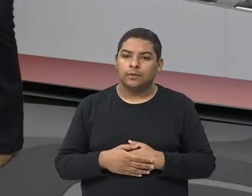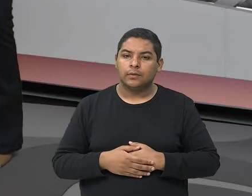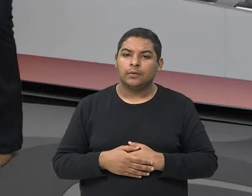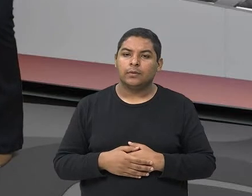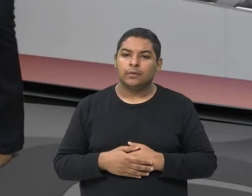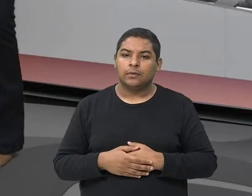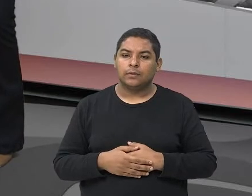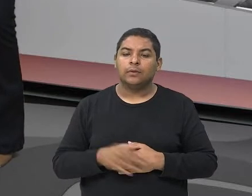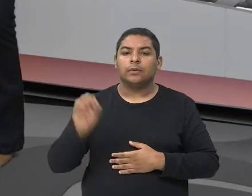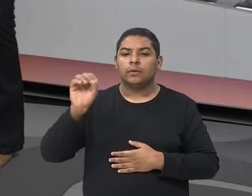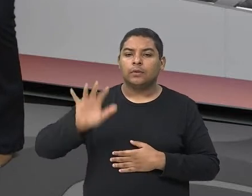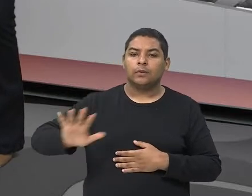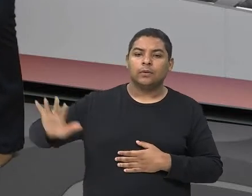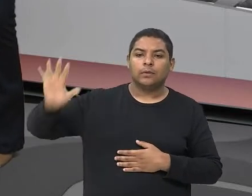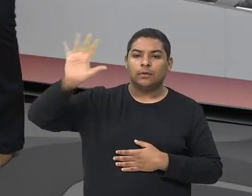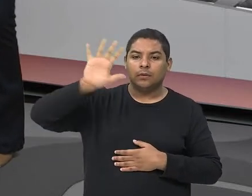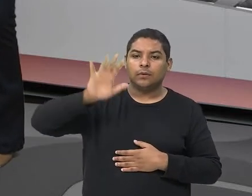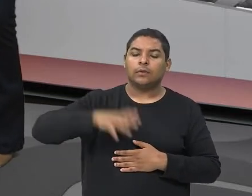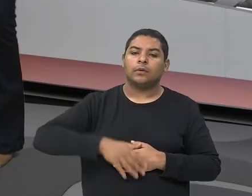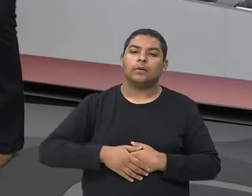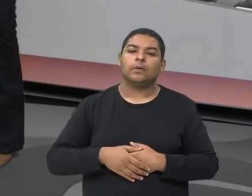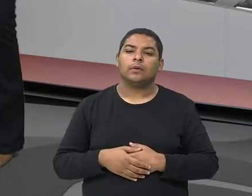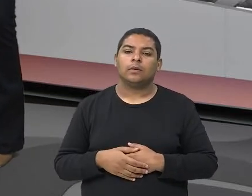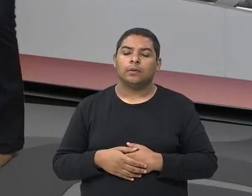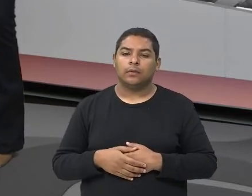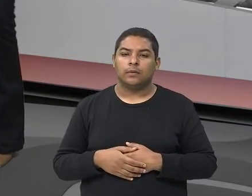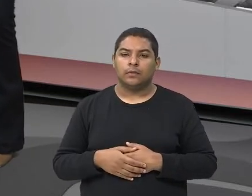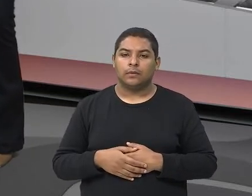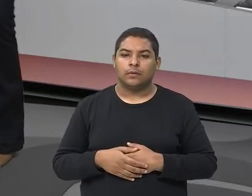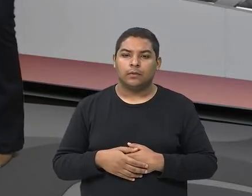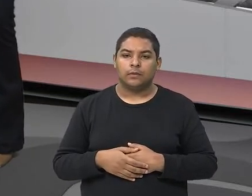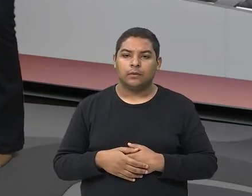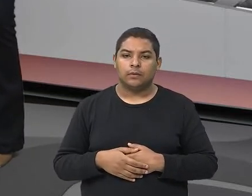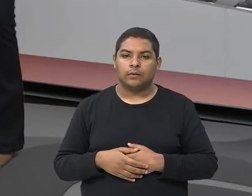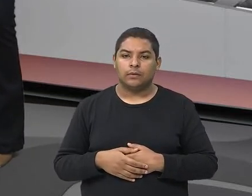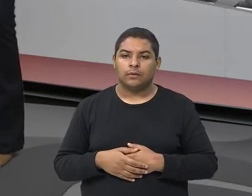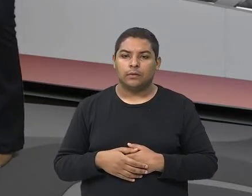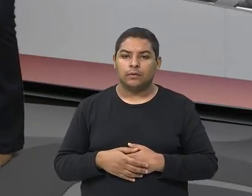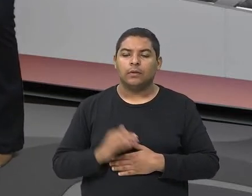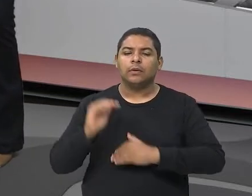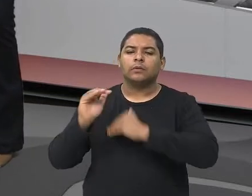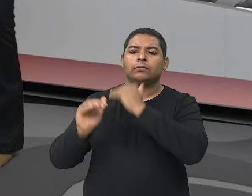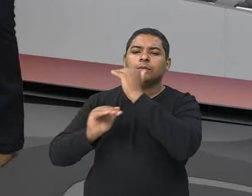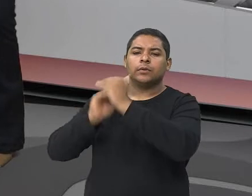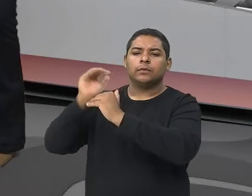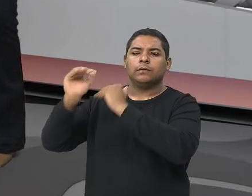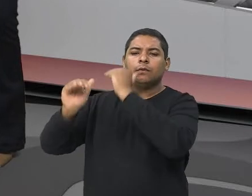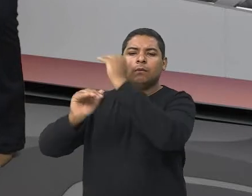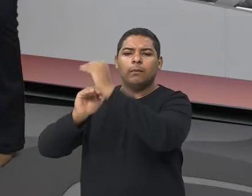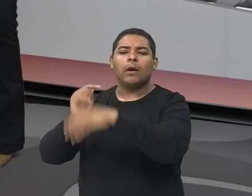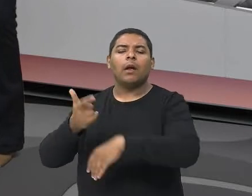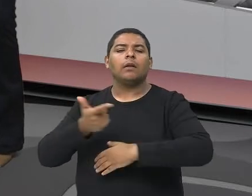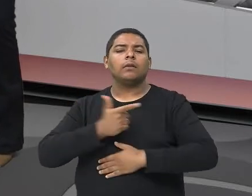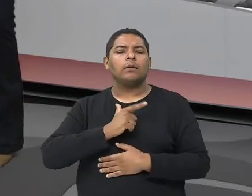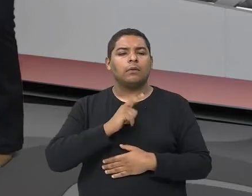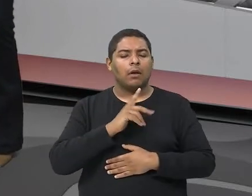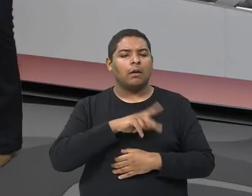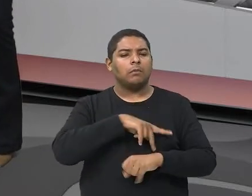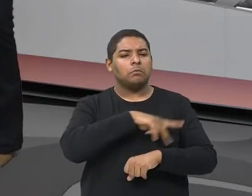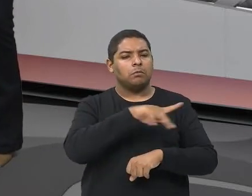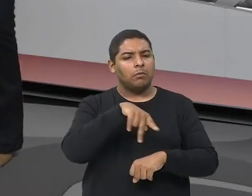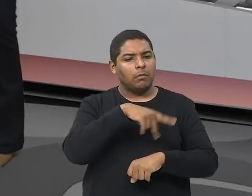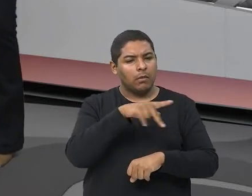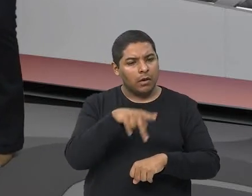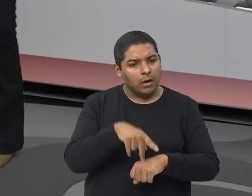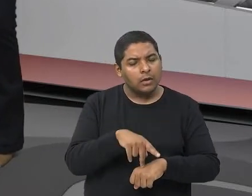da Oceania, né, a gente vai verificar aí também, né, todo esse desenvolvimento que existe na Austrália. A gente